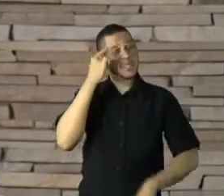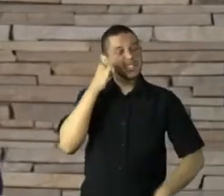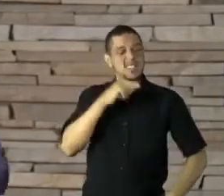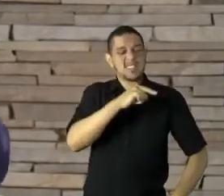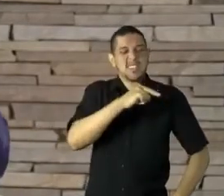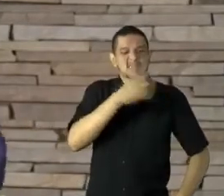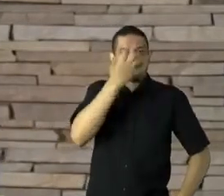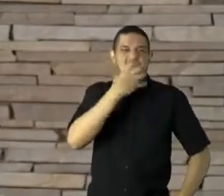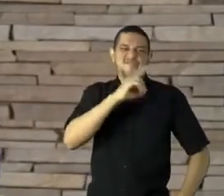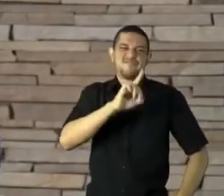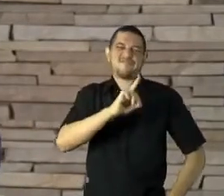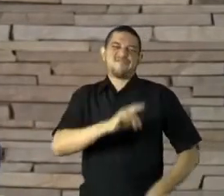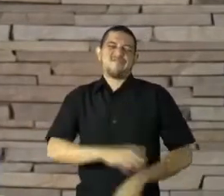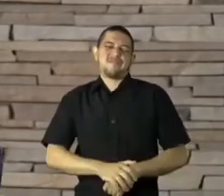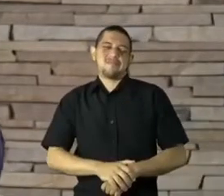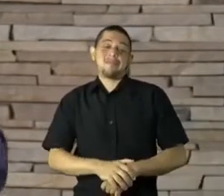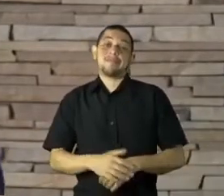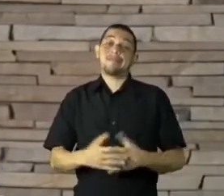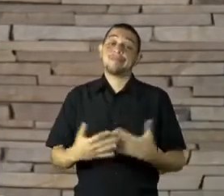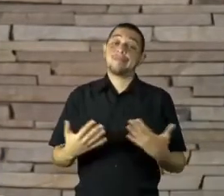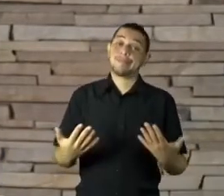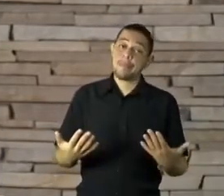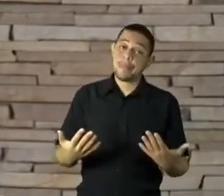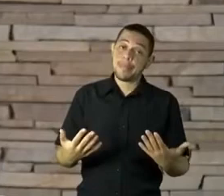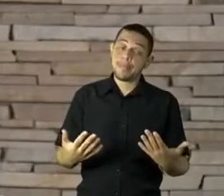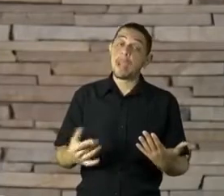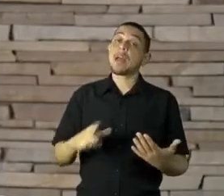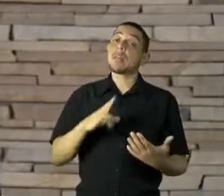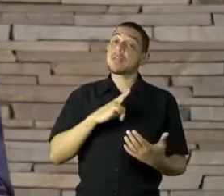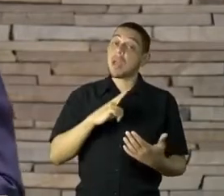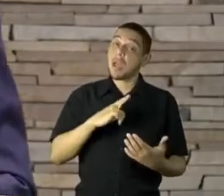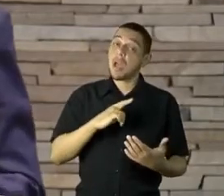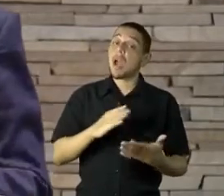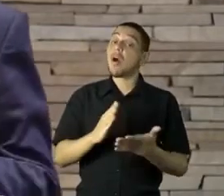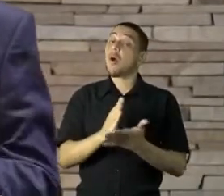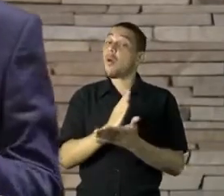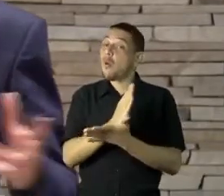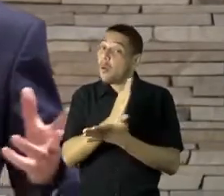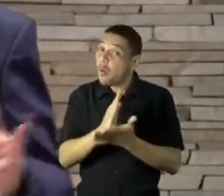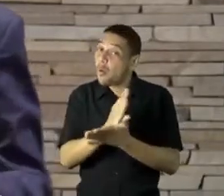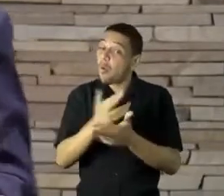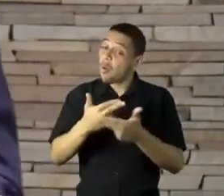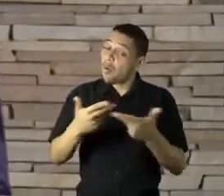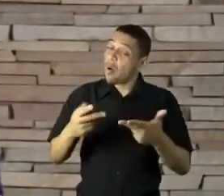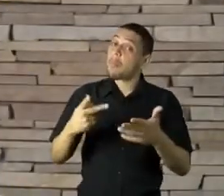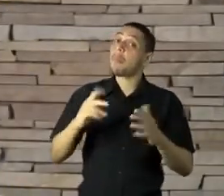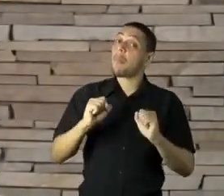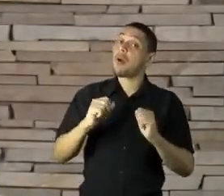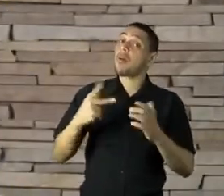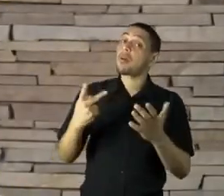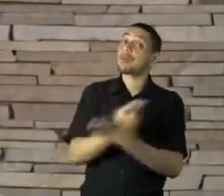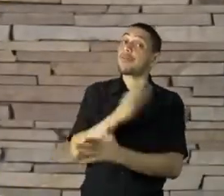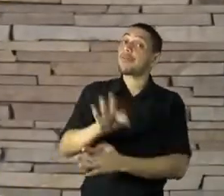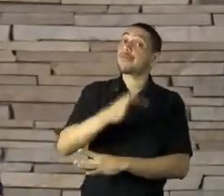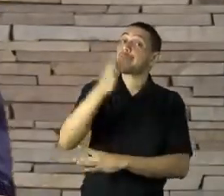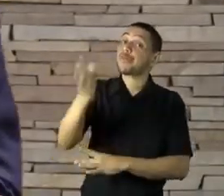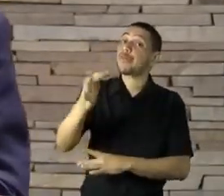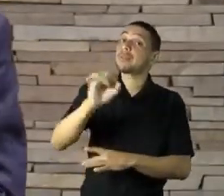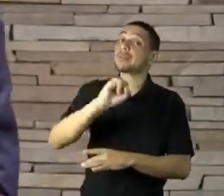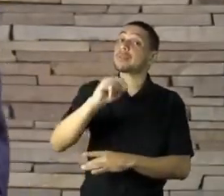dos conceitos e das definições que nós trazemos o nosso coração quando falamos de vida espiritual